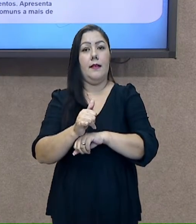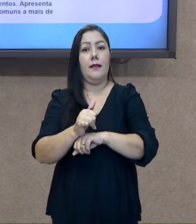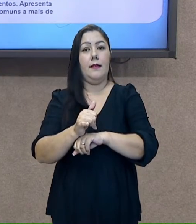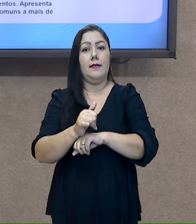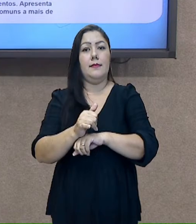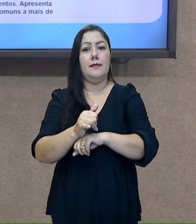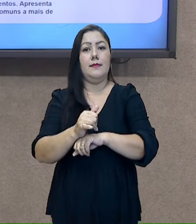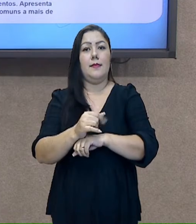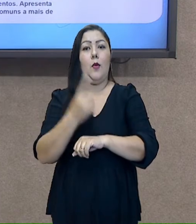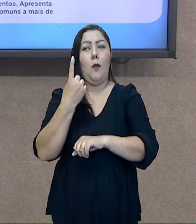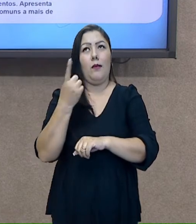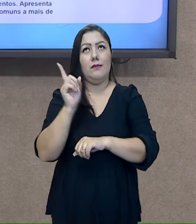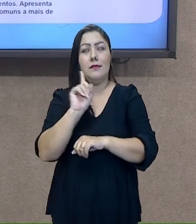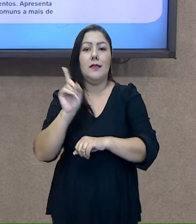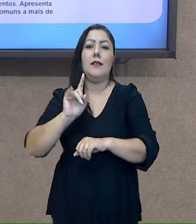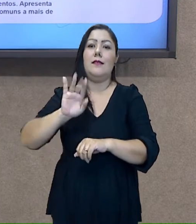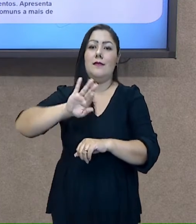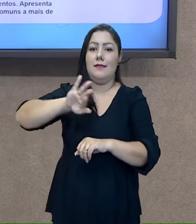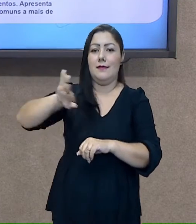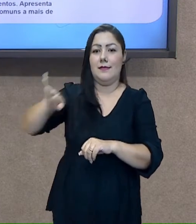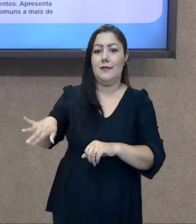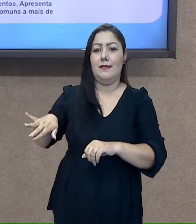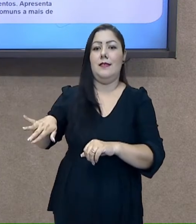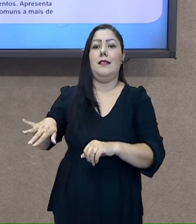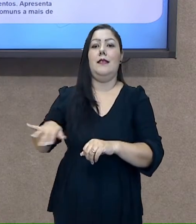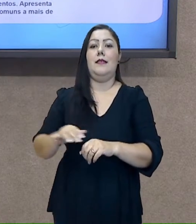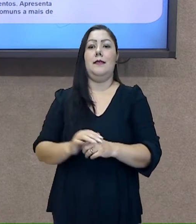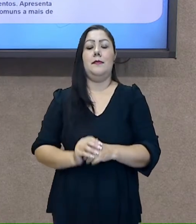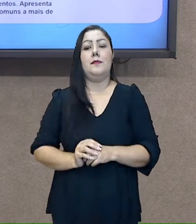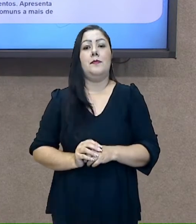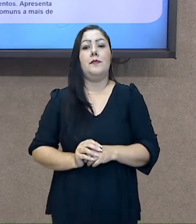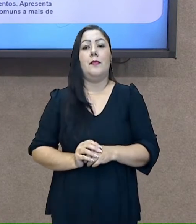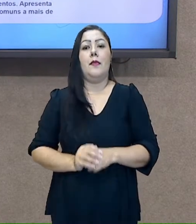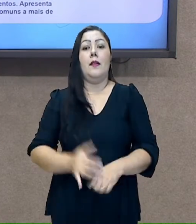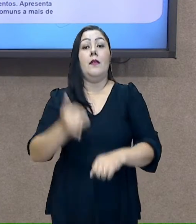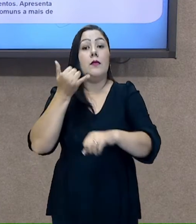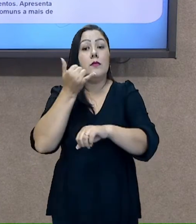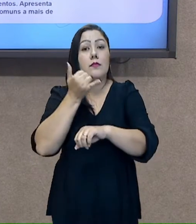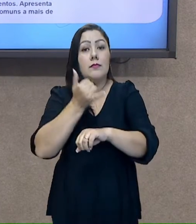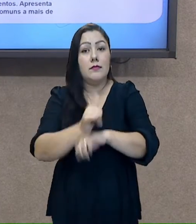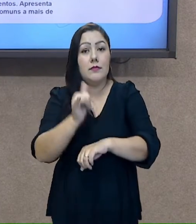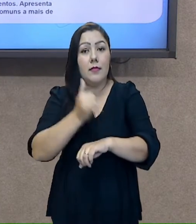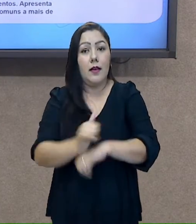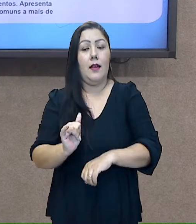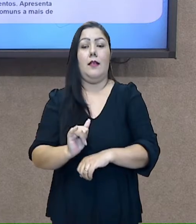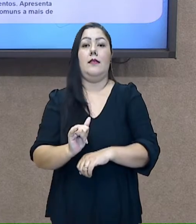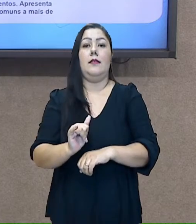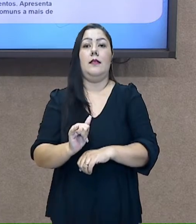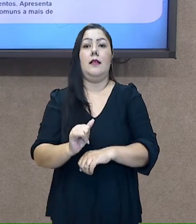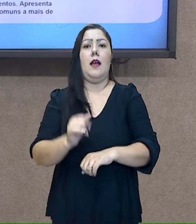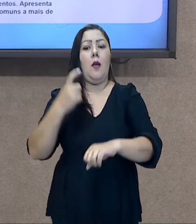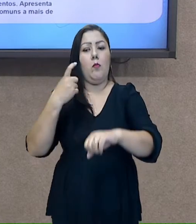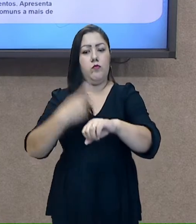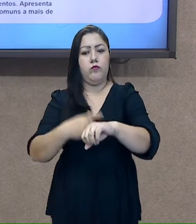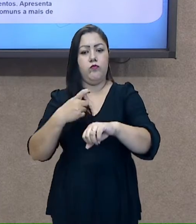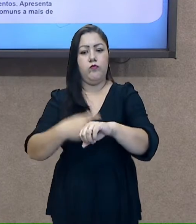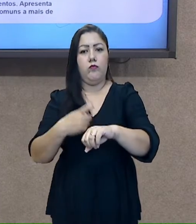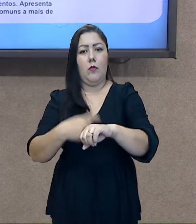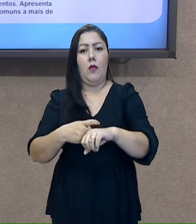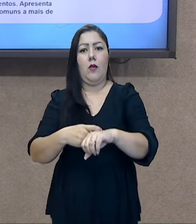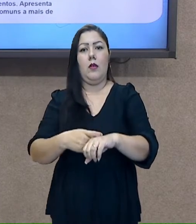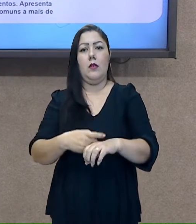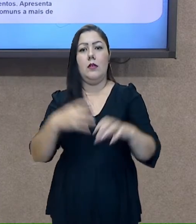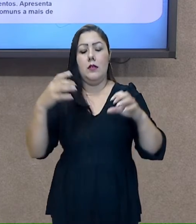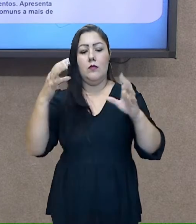um só não. Os metais são sólidos em temperatura ambiente e pressão